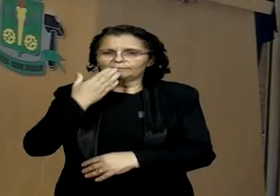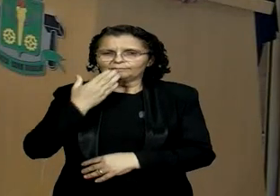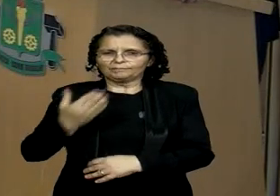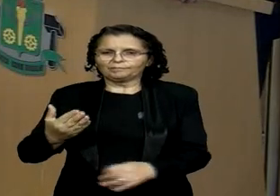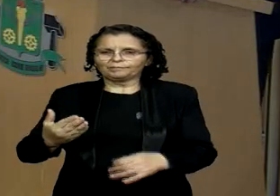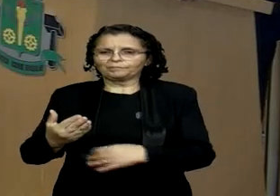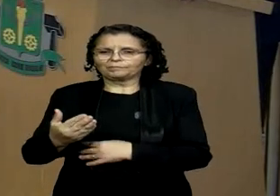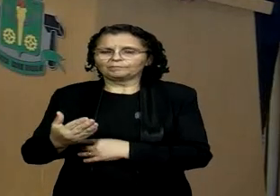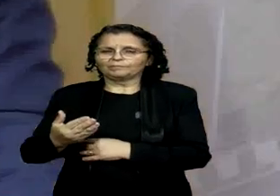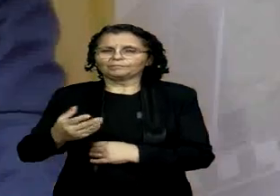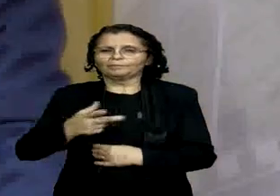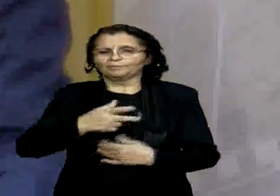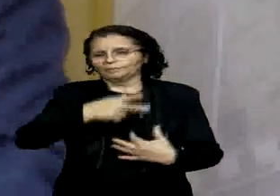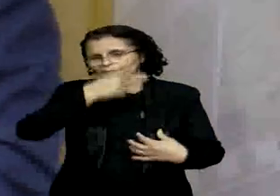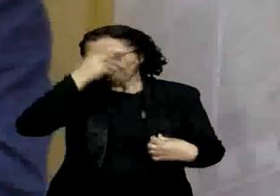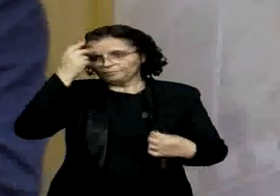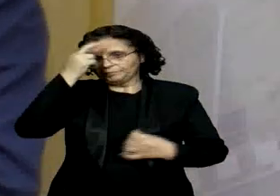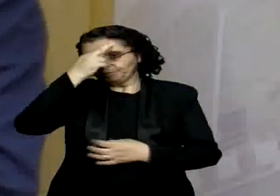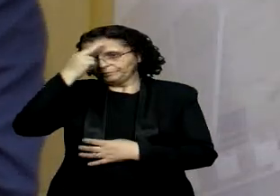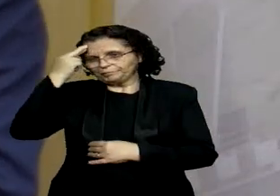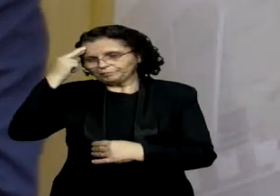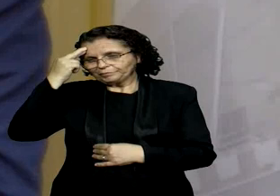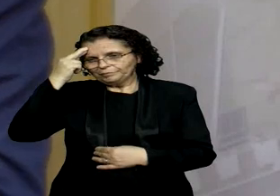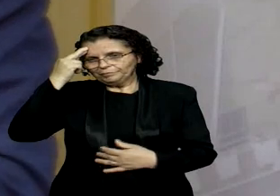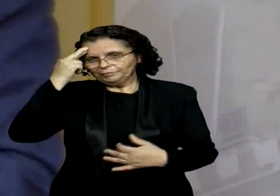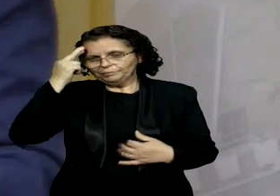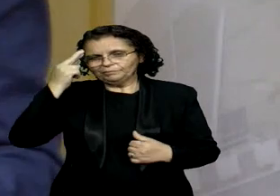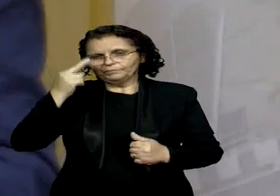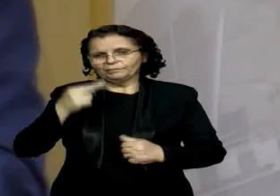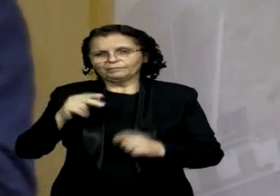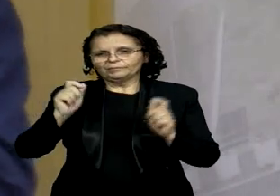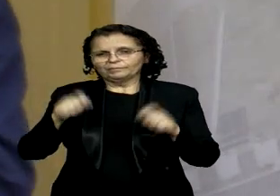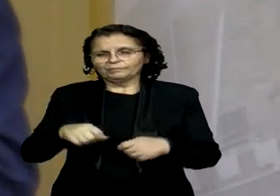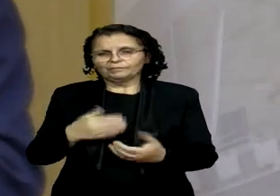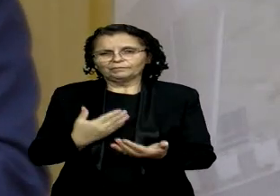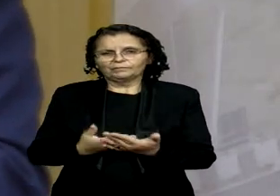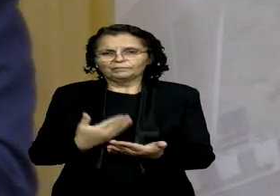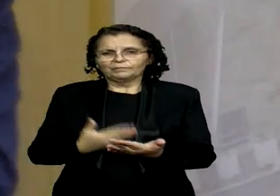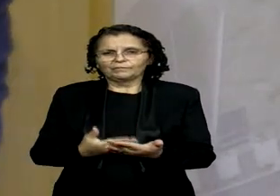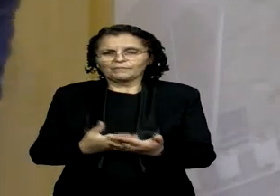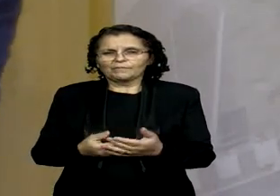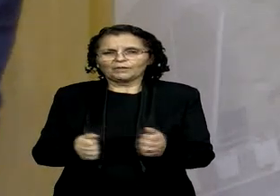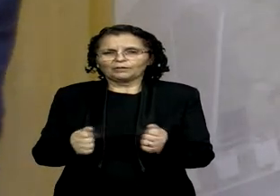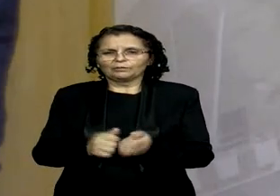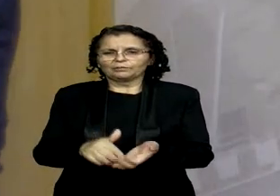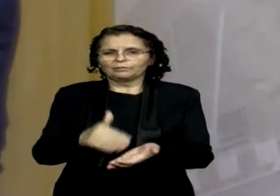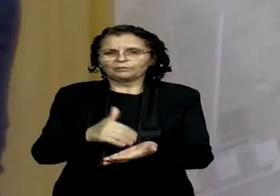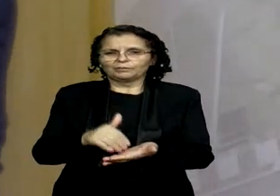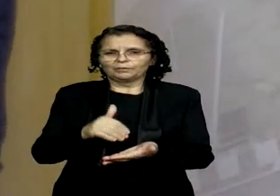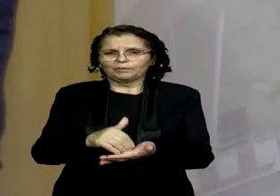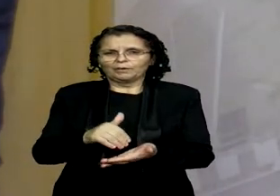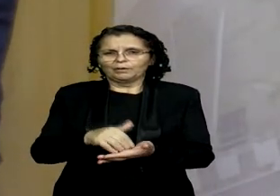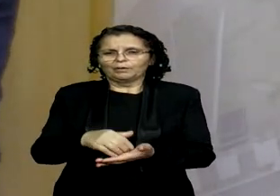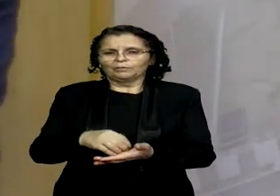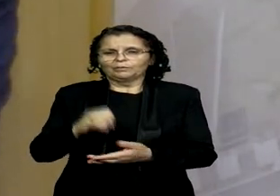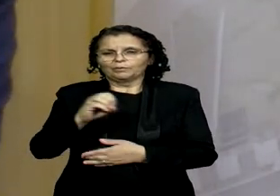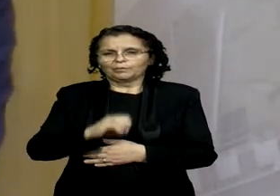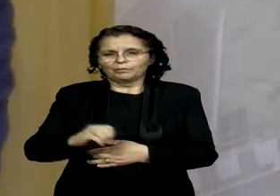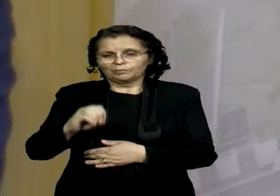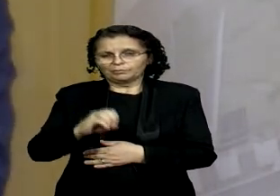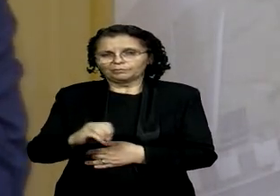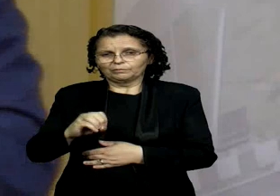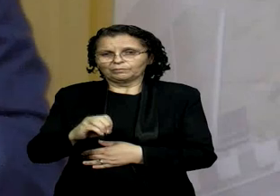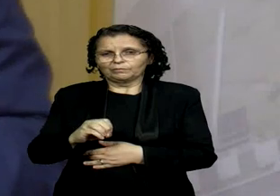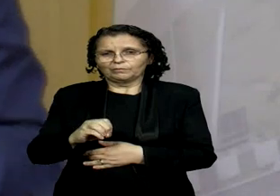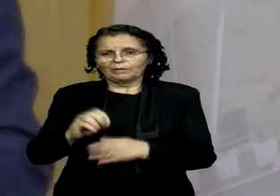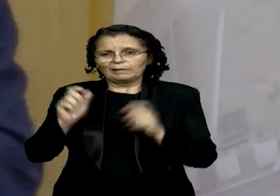apelo ao prefeito Rogério Lins, para que estude junto à Secretaria Municipal de Saúde